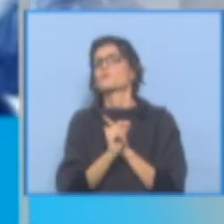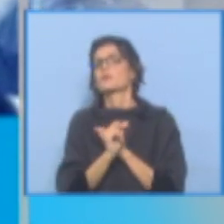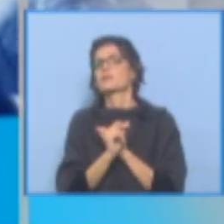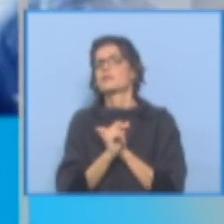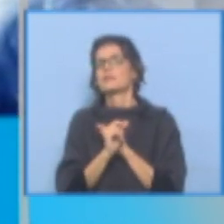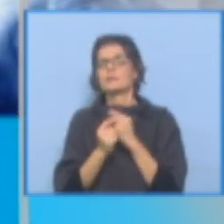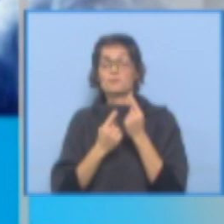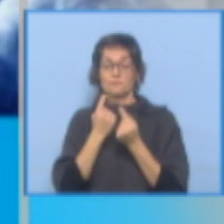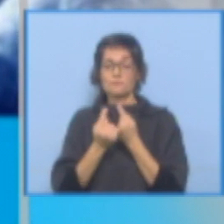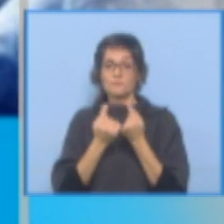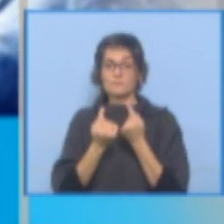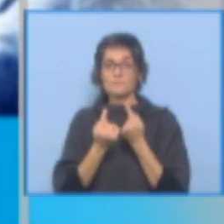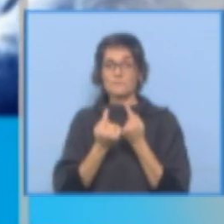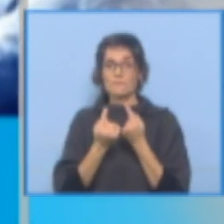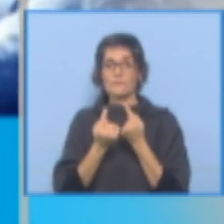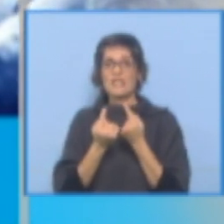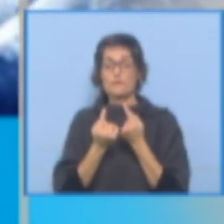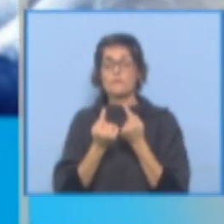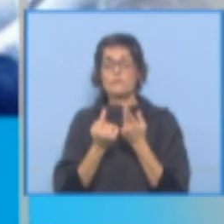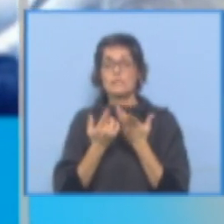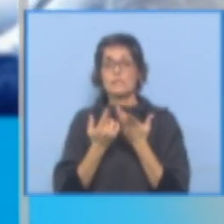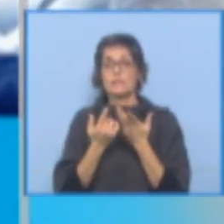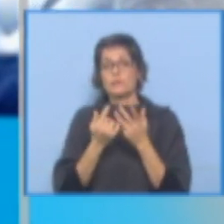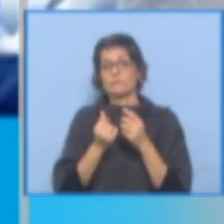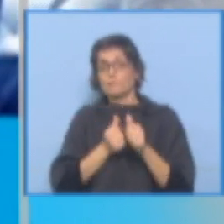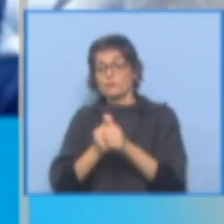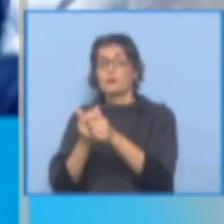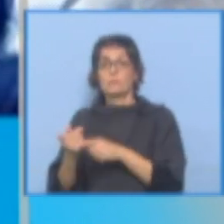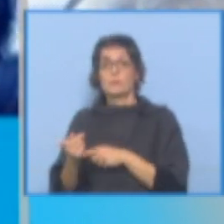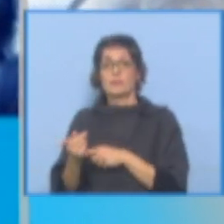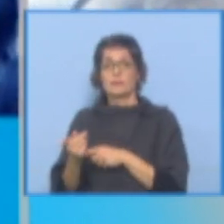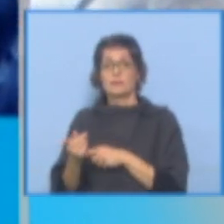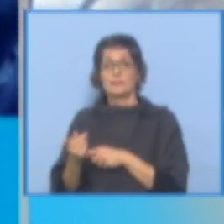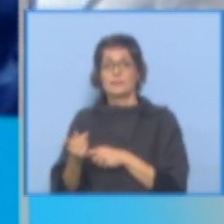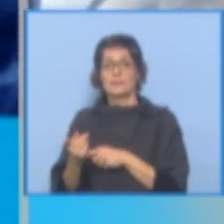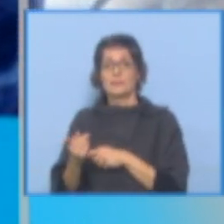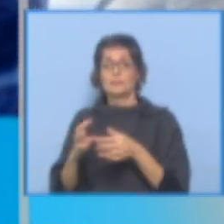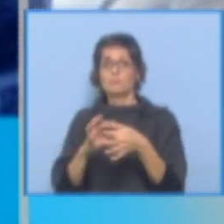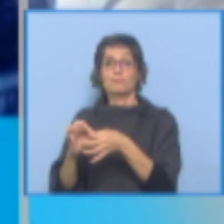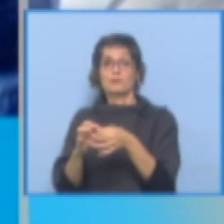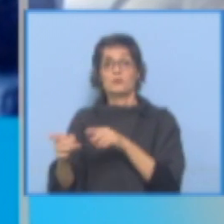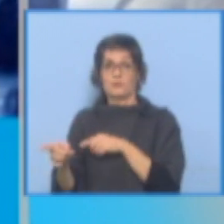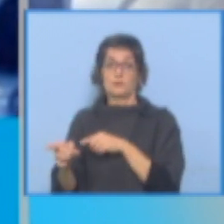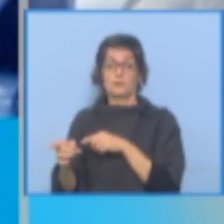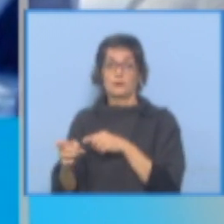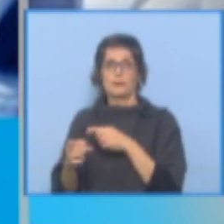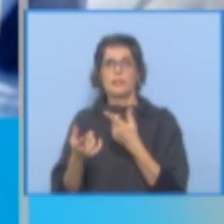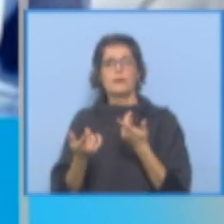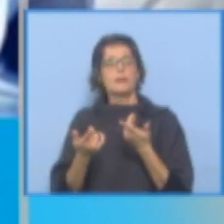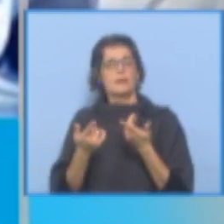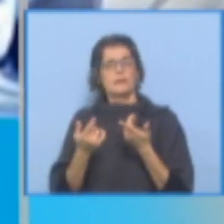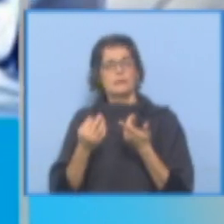também por isso muitas vezes devíamos pôr a bandeira à maré haste, porque temos muitíssima culpa